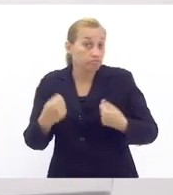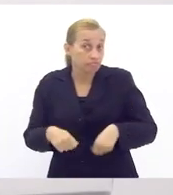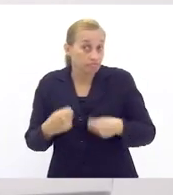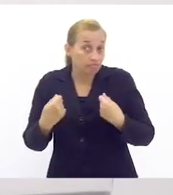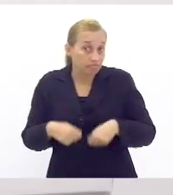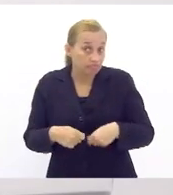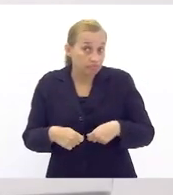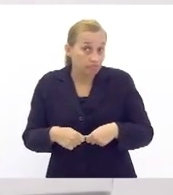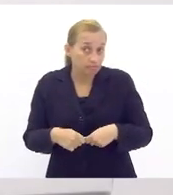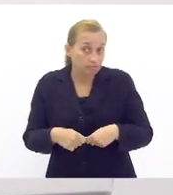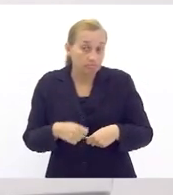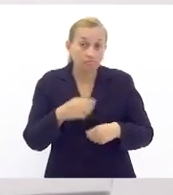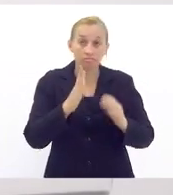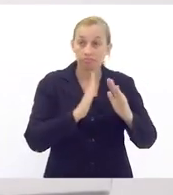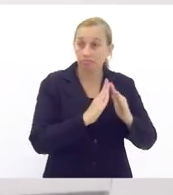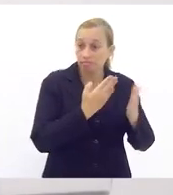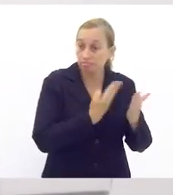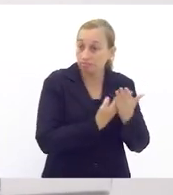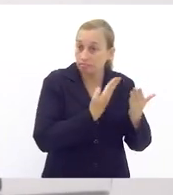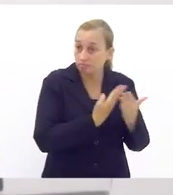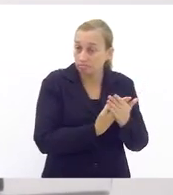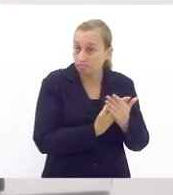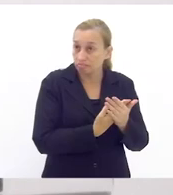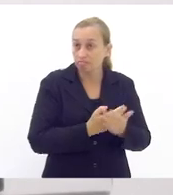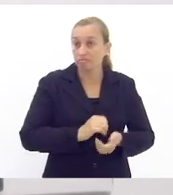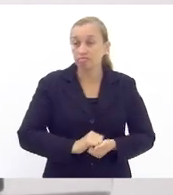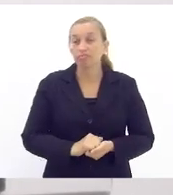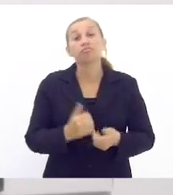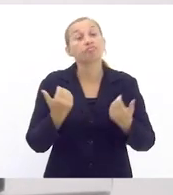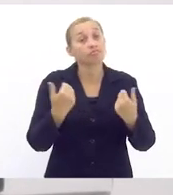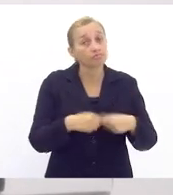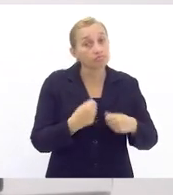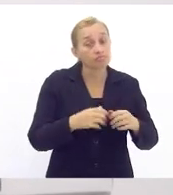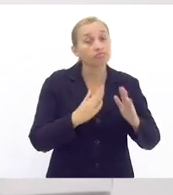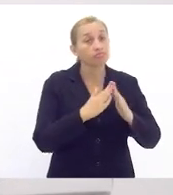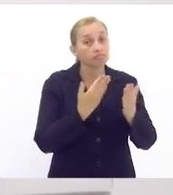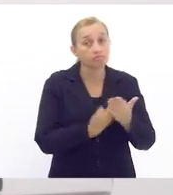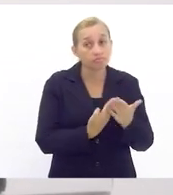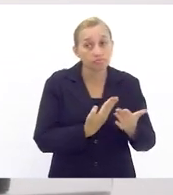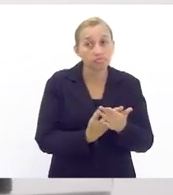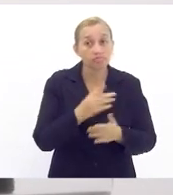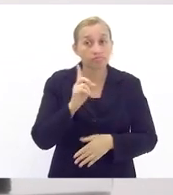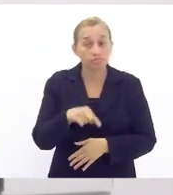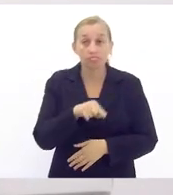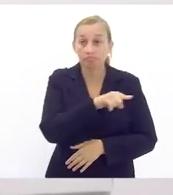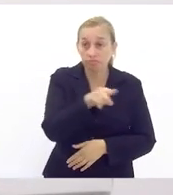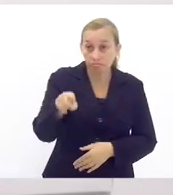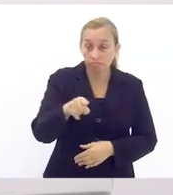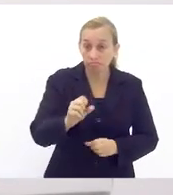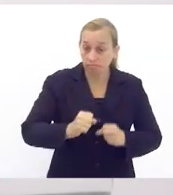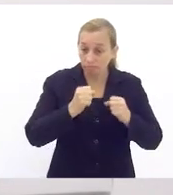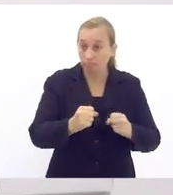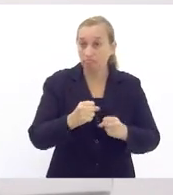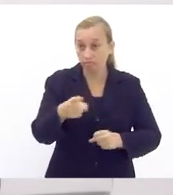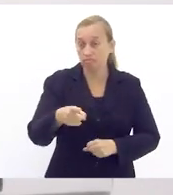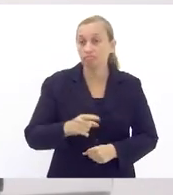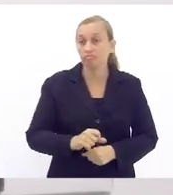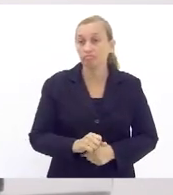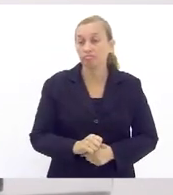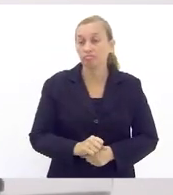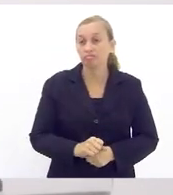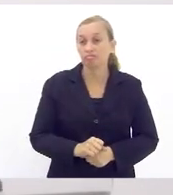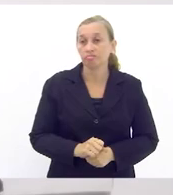da marca externa a necessidade da Martina é você no poder coerente